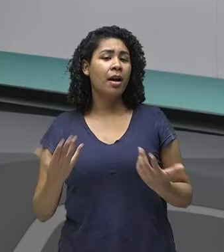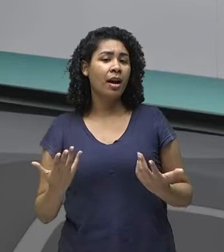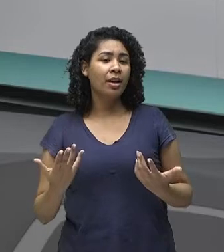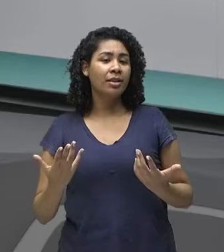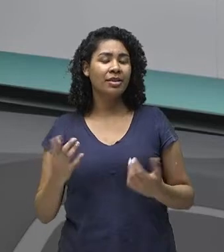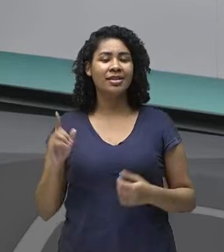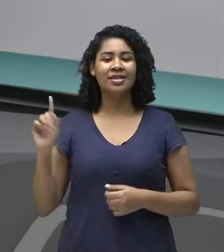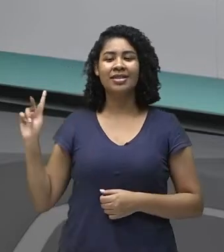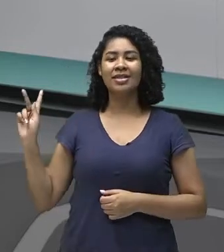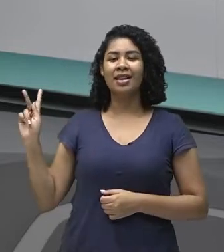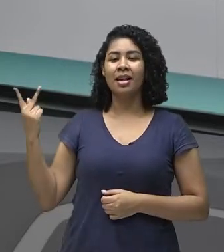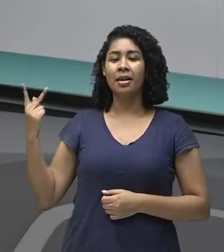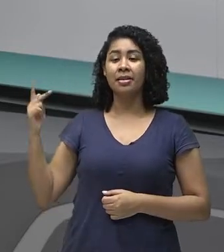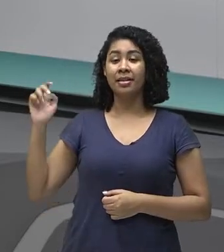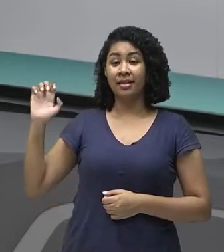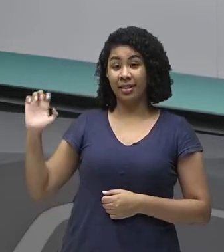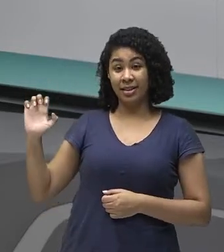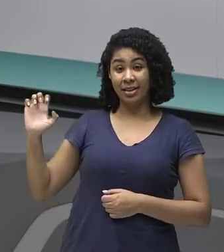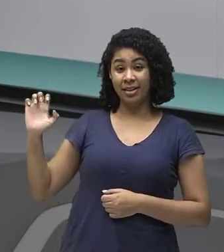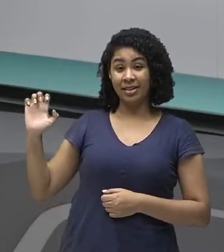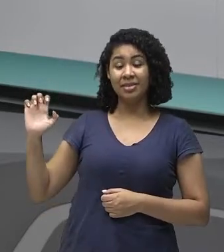cantinho, he,